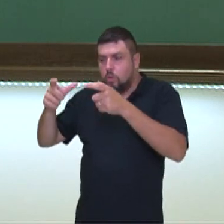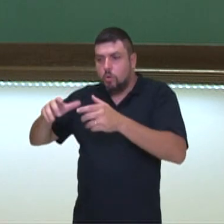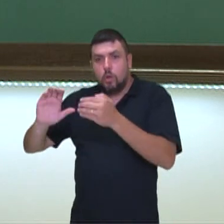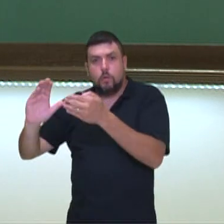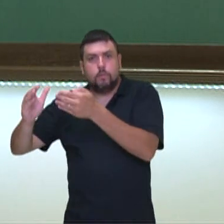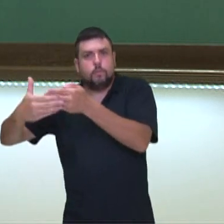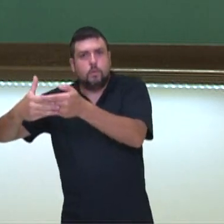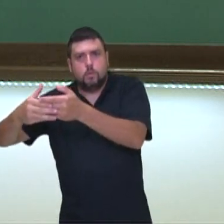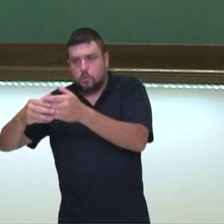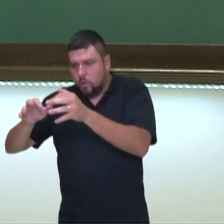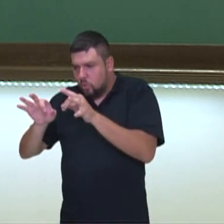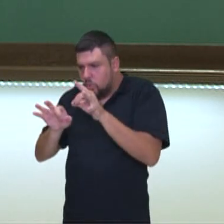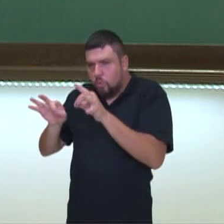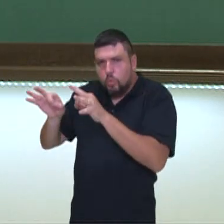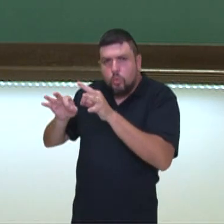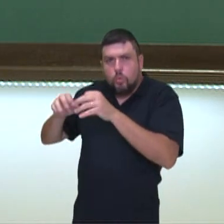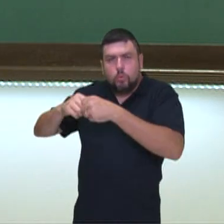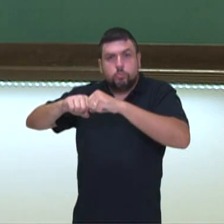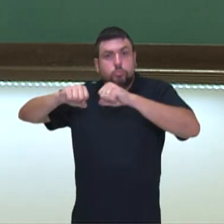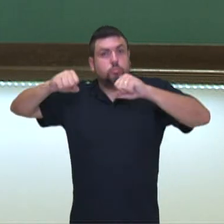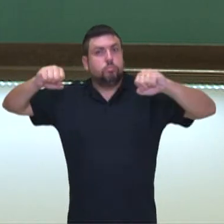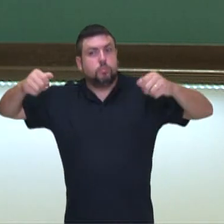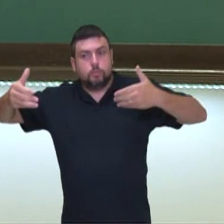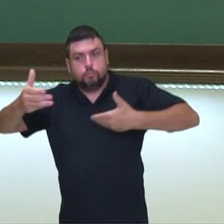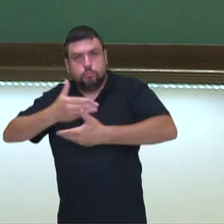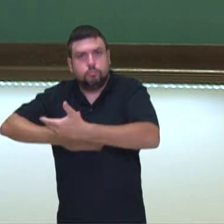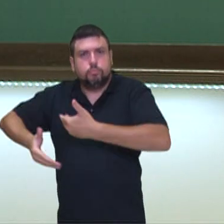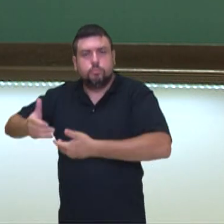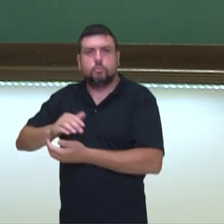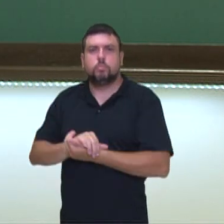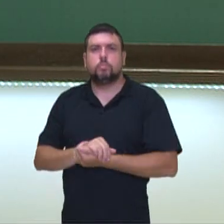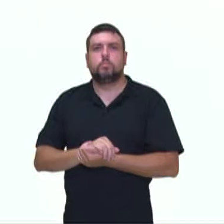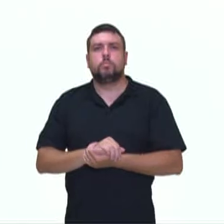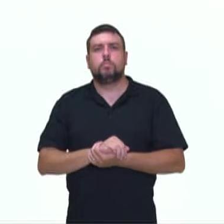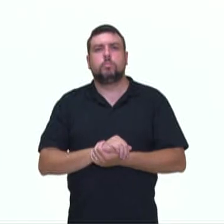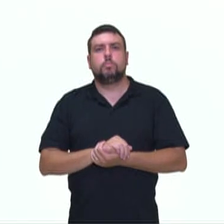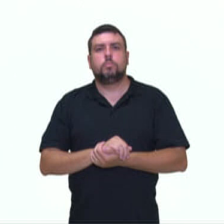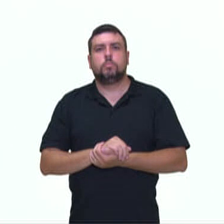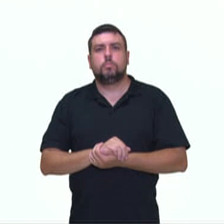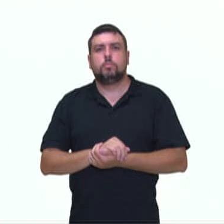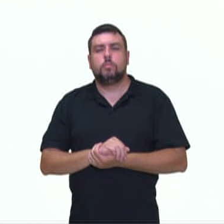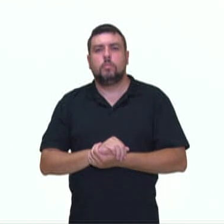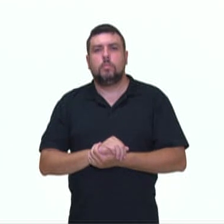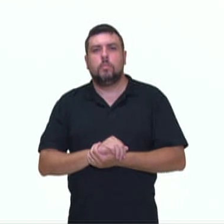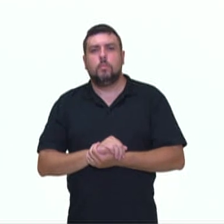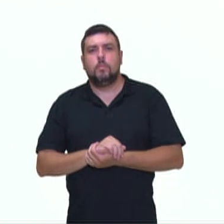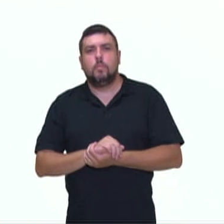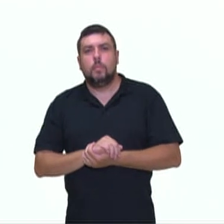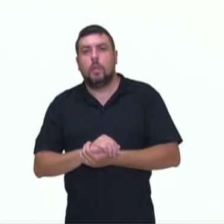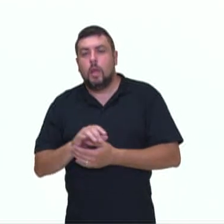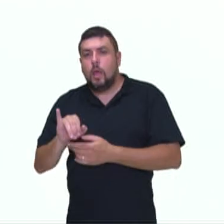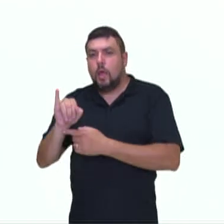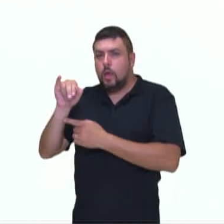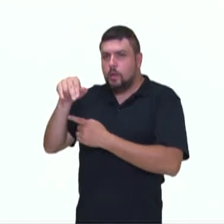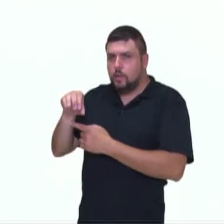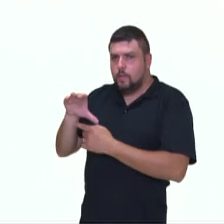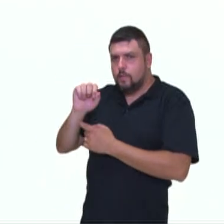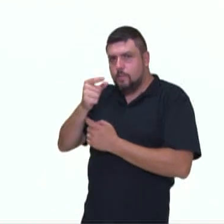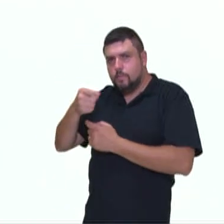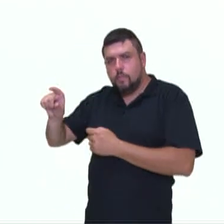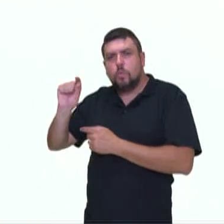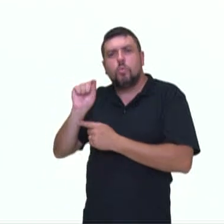maneira gigantesca, às vezes interativa, ok? Então vamos lá, a intervenção tem caráter efêmero. O que significa